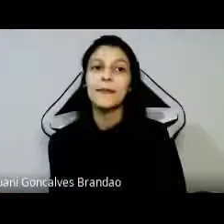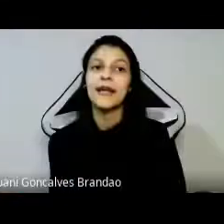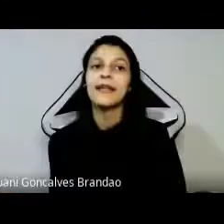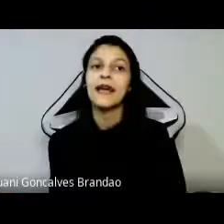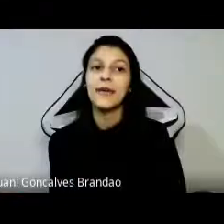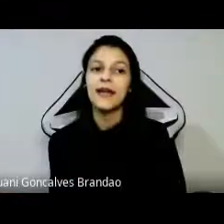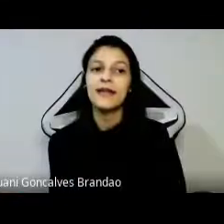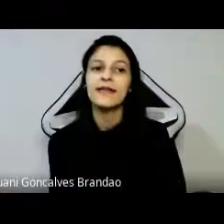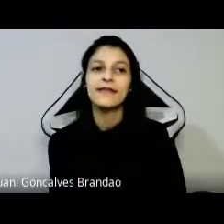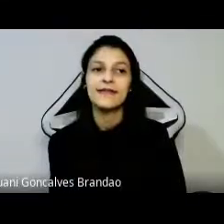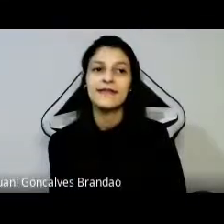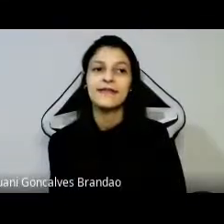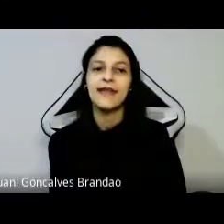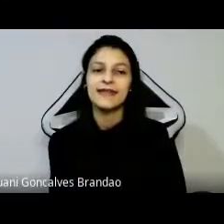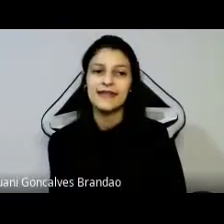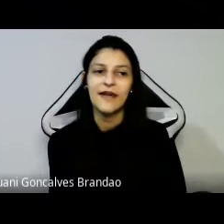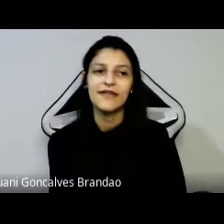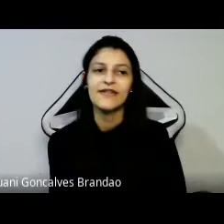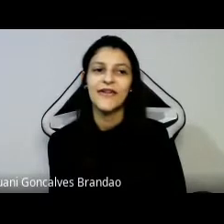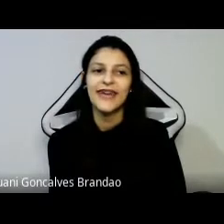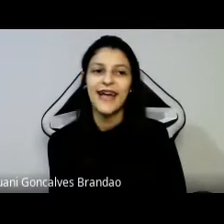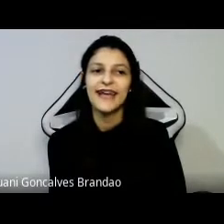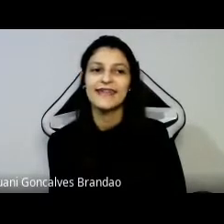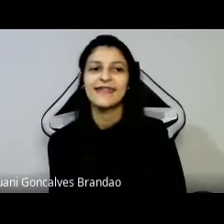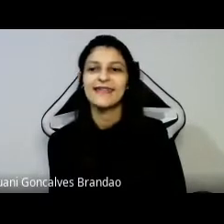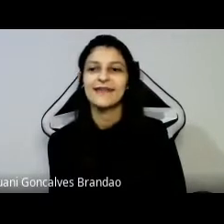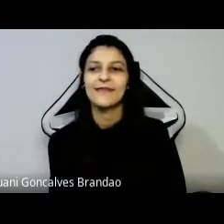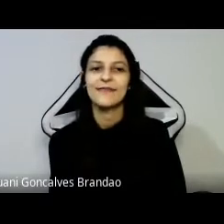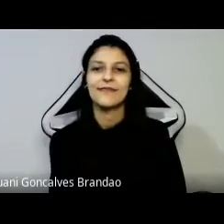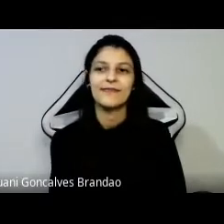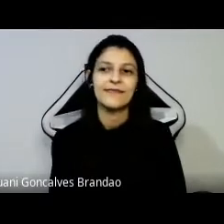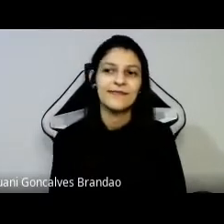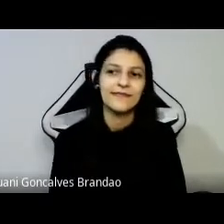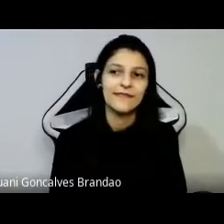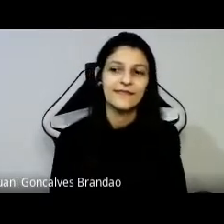Você já aprendeu, hein? Esse sinal você já conhece.